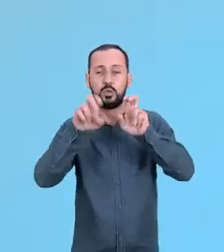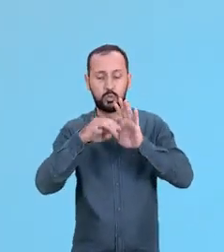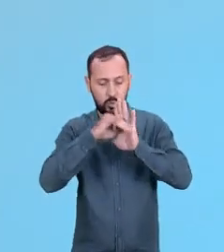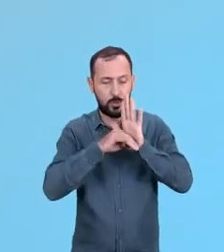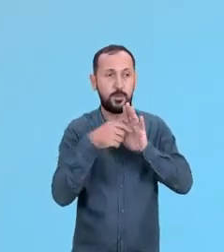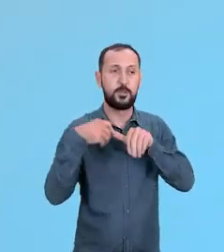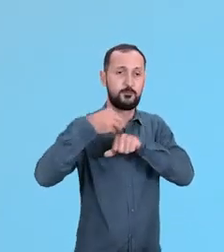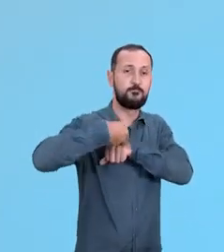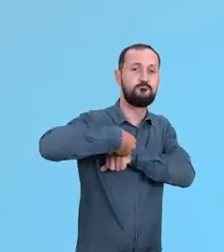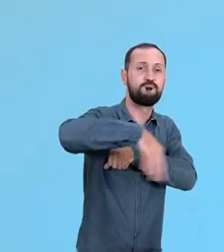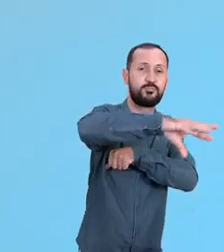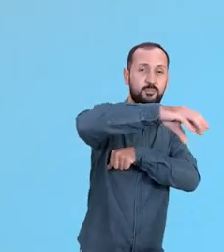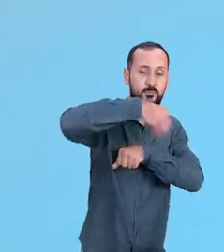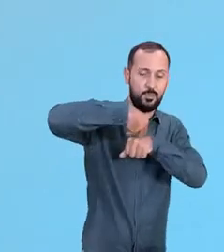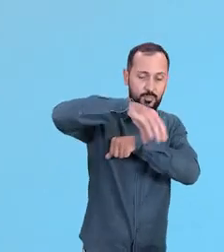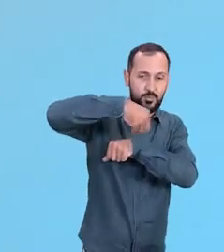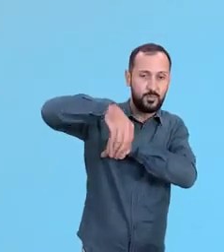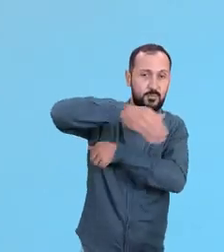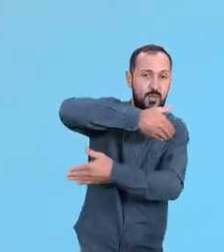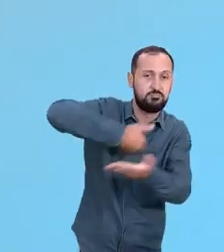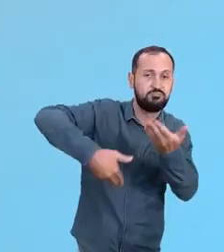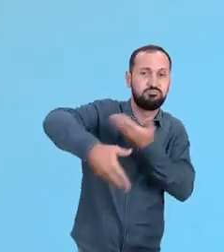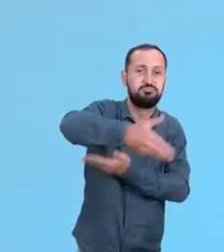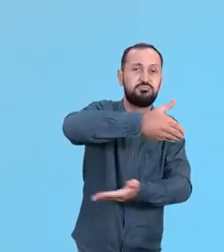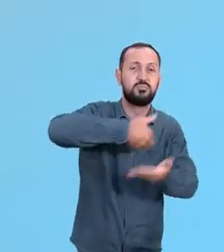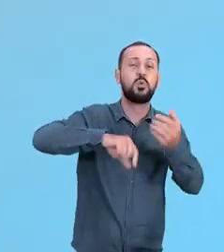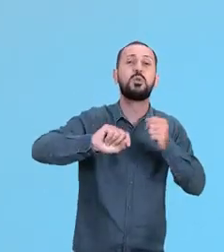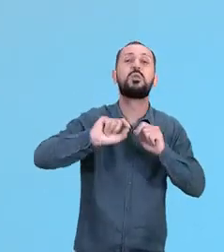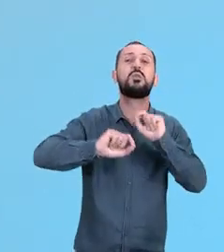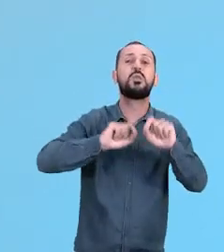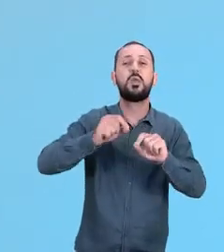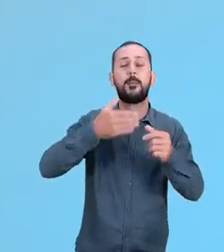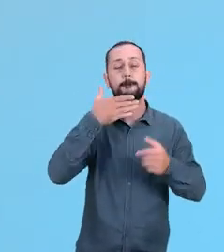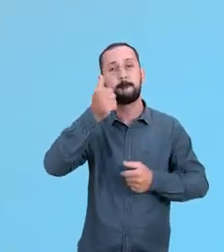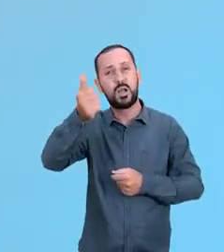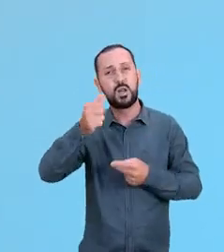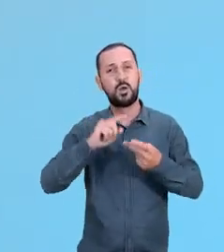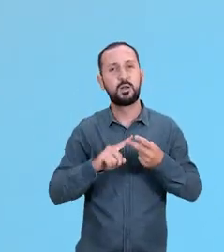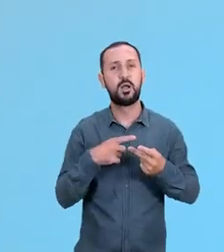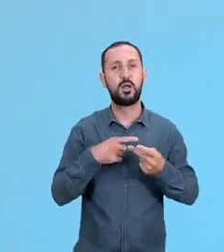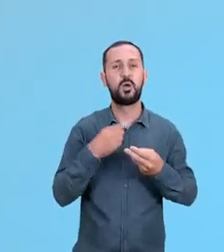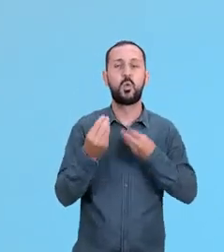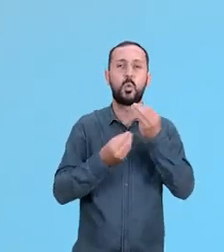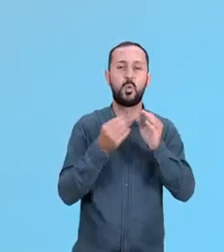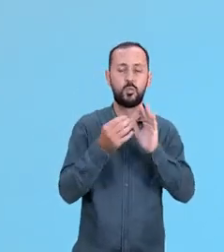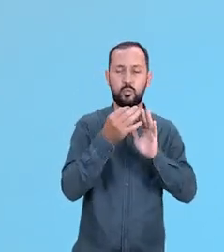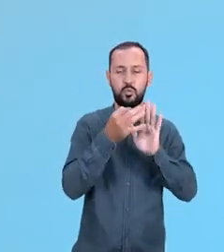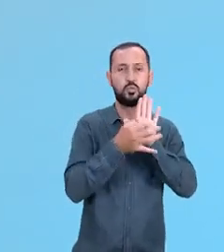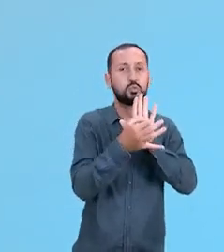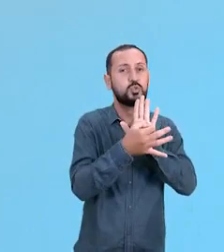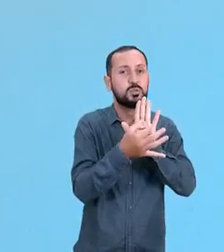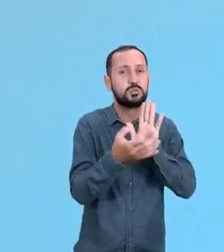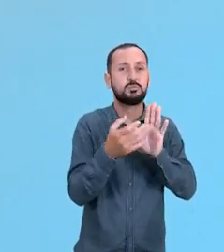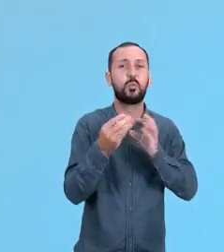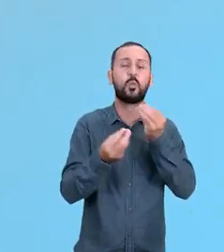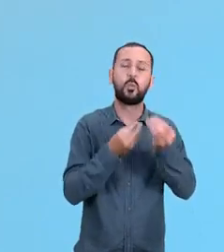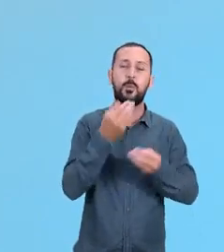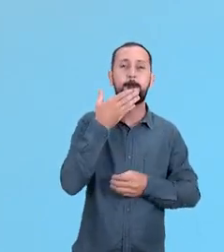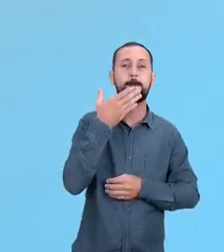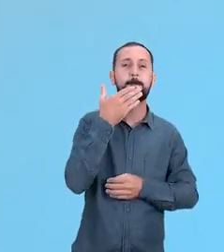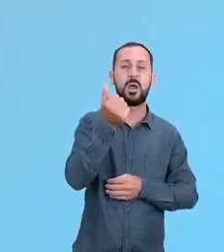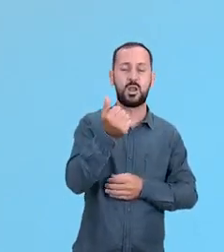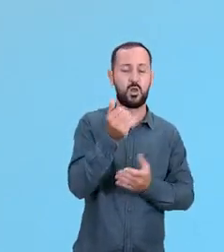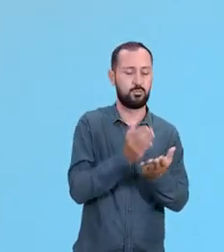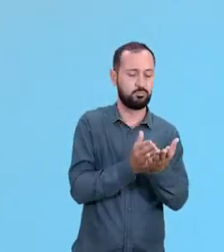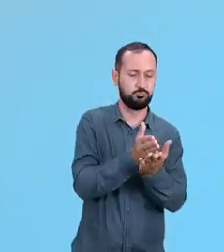levam informações daquilo que deveria melhorar, levam sugestões e caminhos, porque